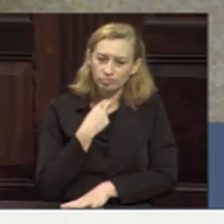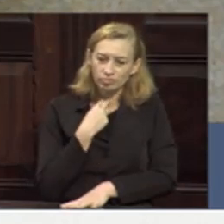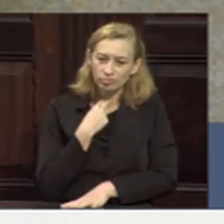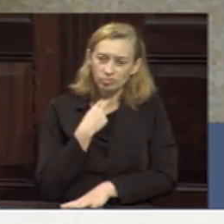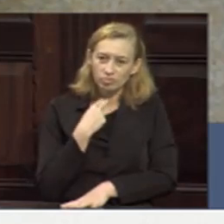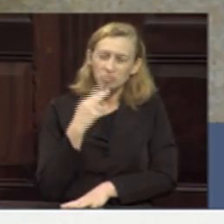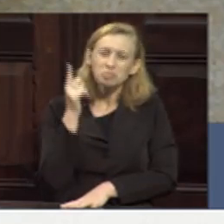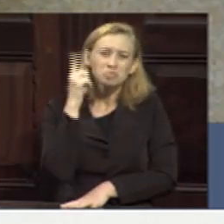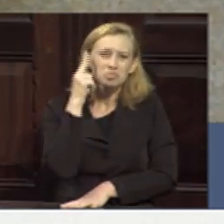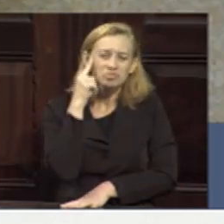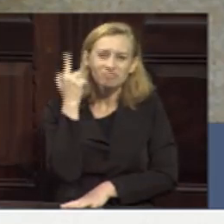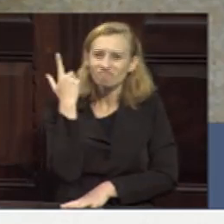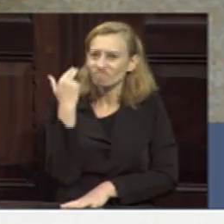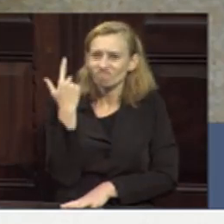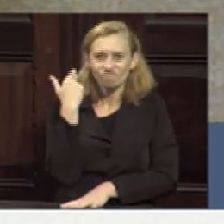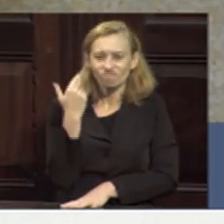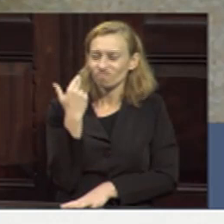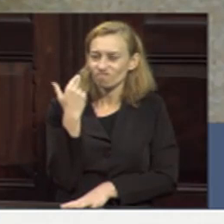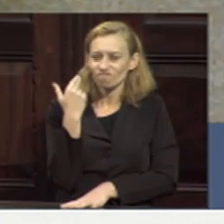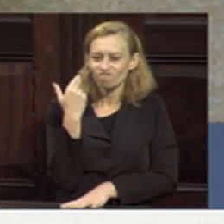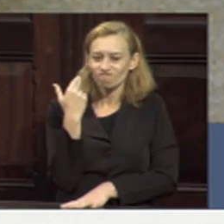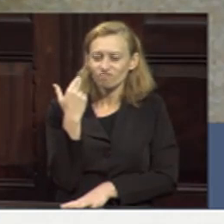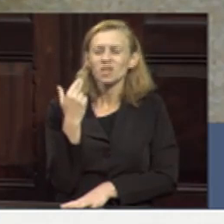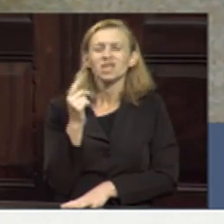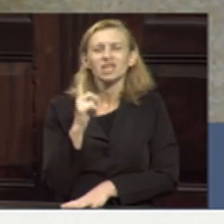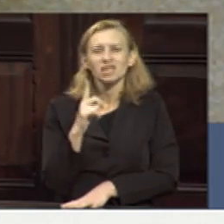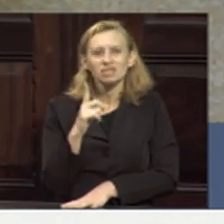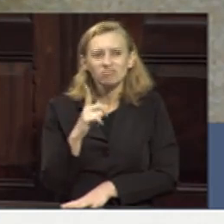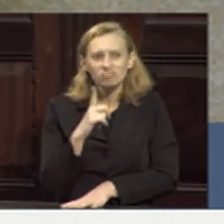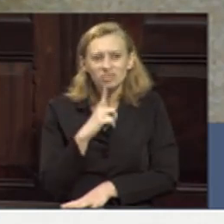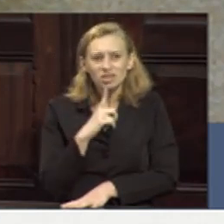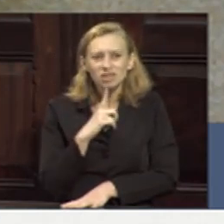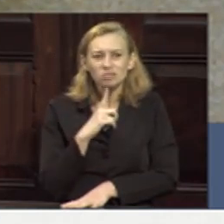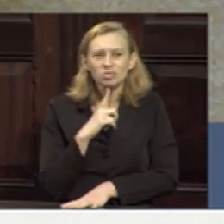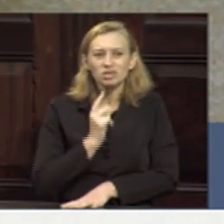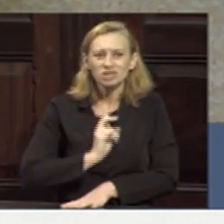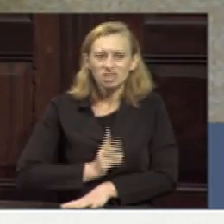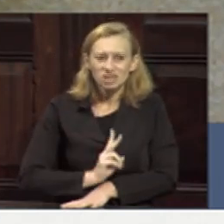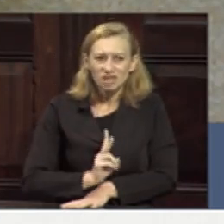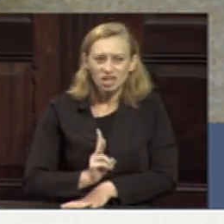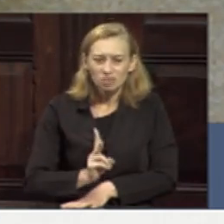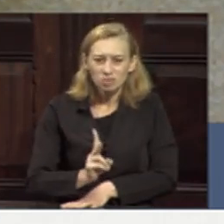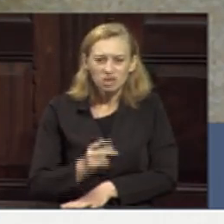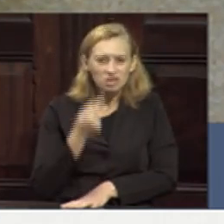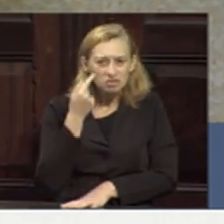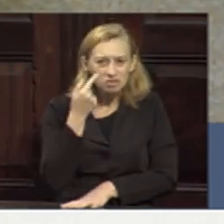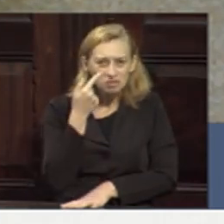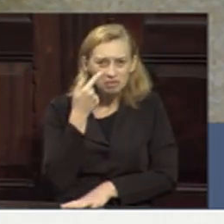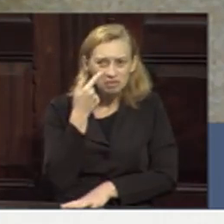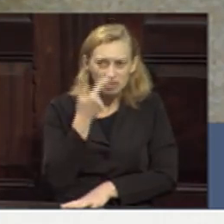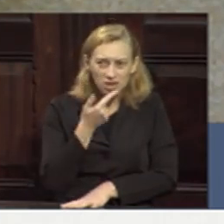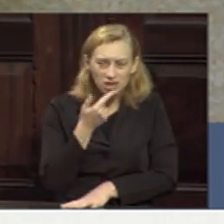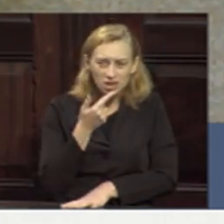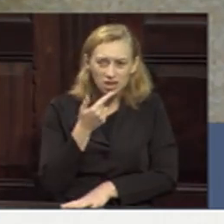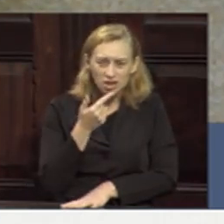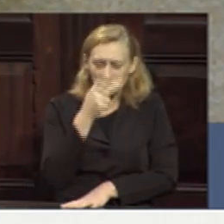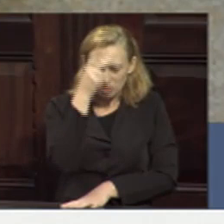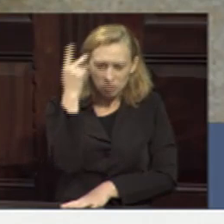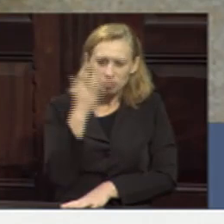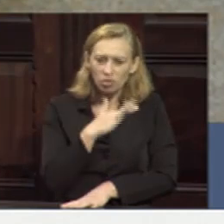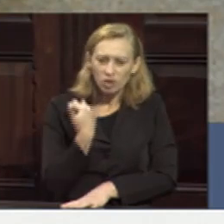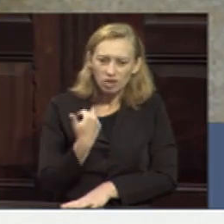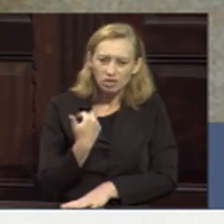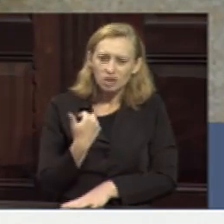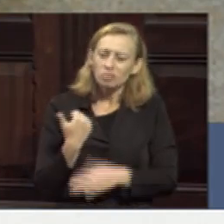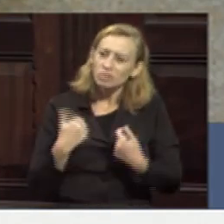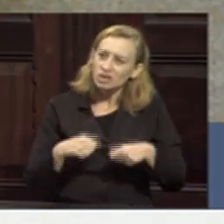natural. Nós temos que, cada vez que acontece uma morte, nós temos que nos indignar. Nós temos